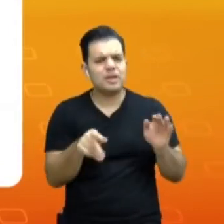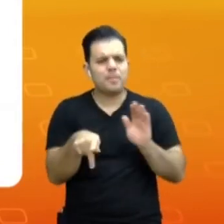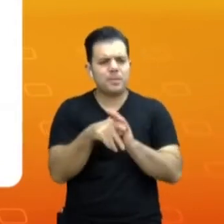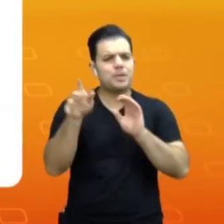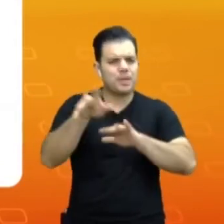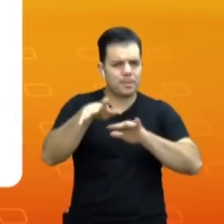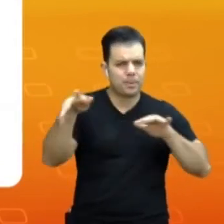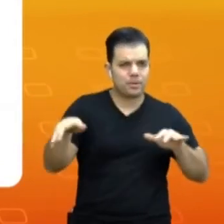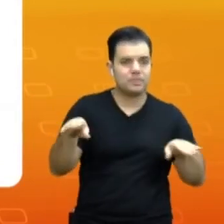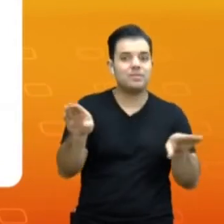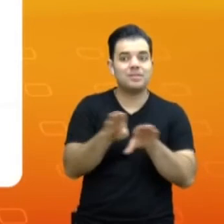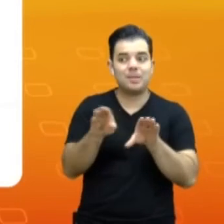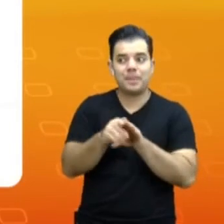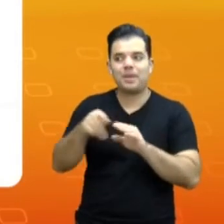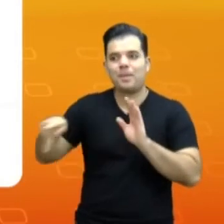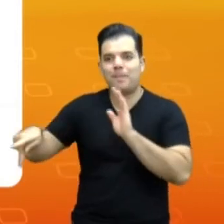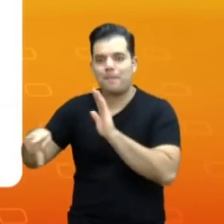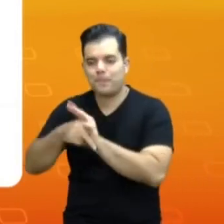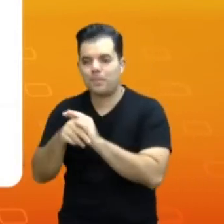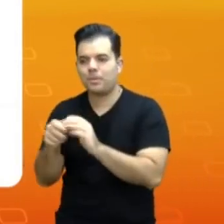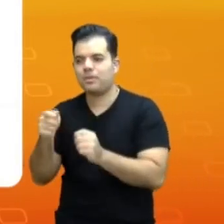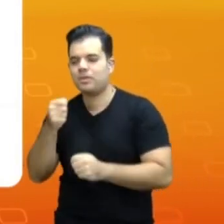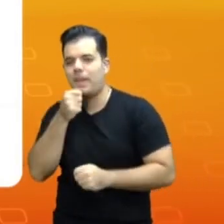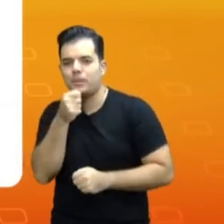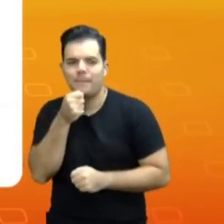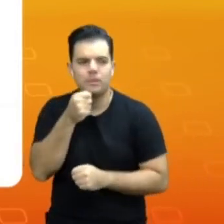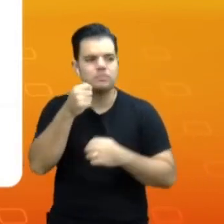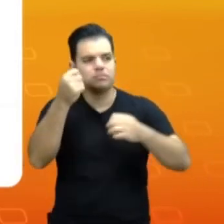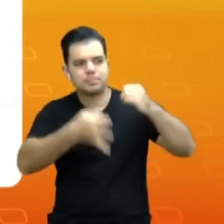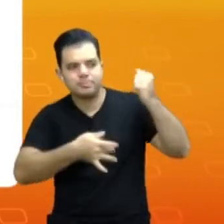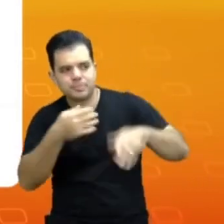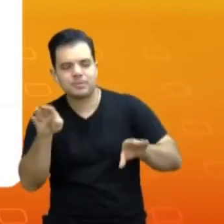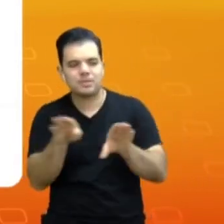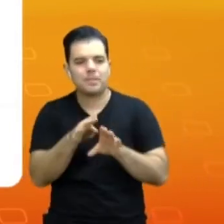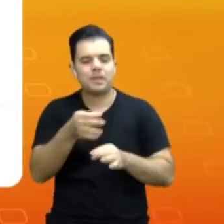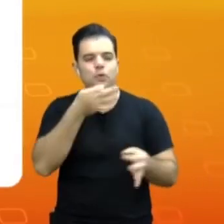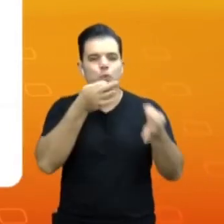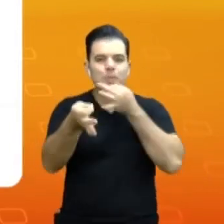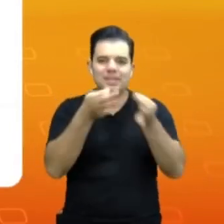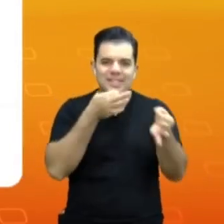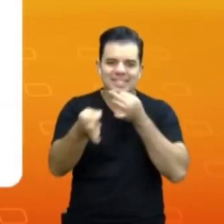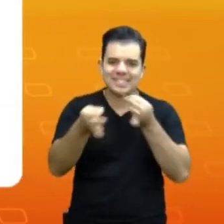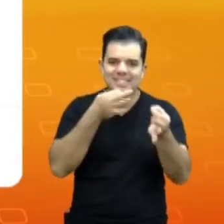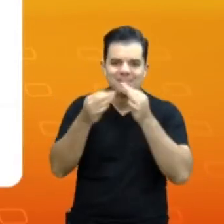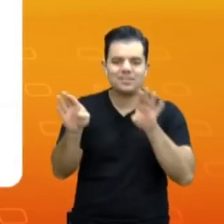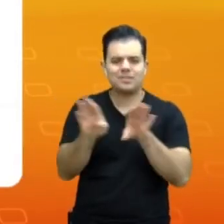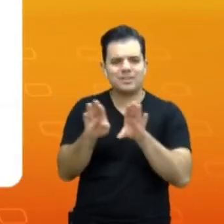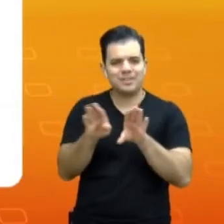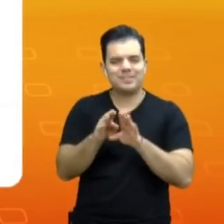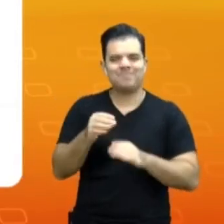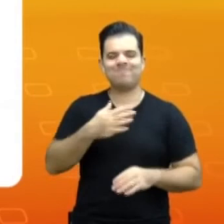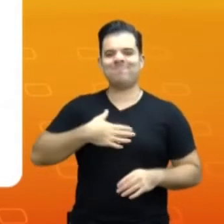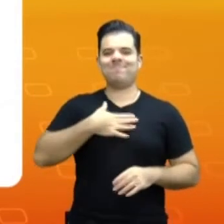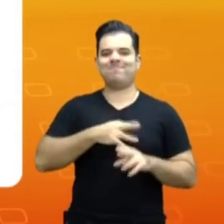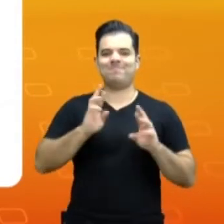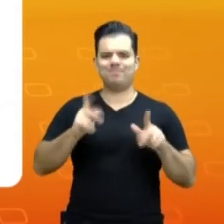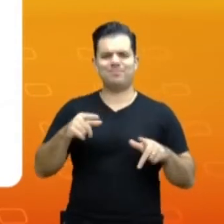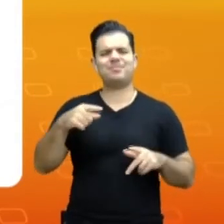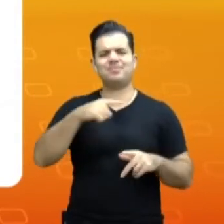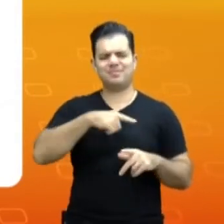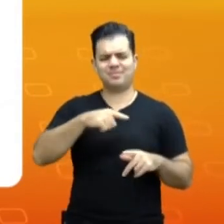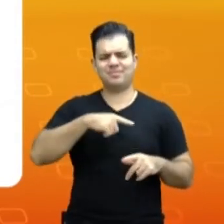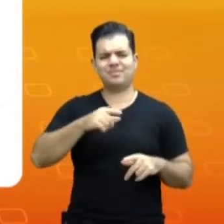acho que para os narradores e comentaristas a Olimpíada foi um grande barato, né? Agora, tinha sem dúvida esse contexto